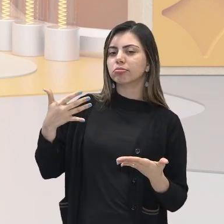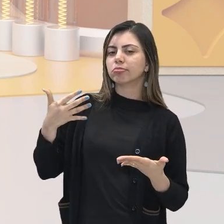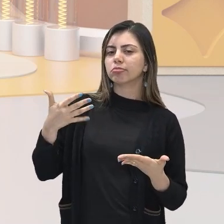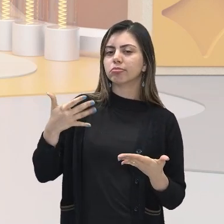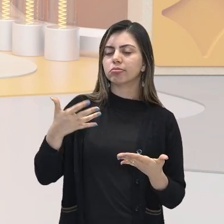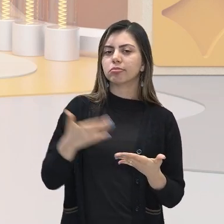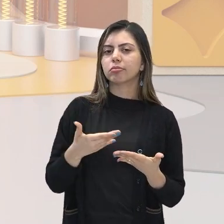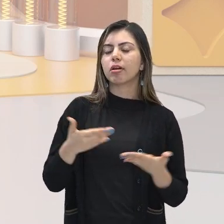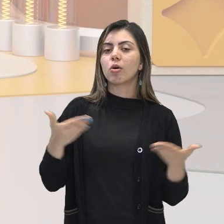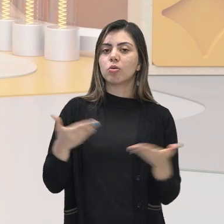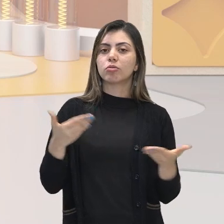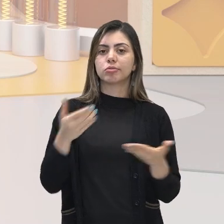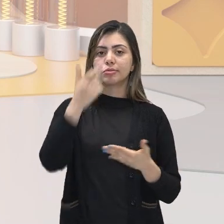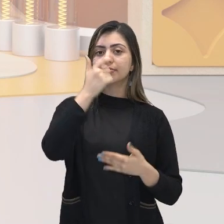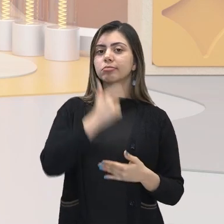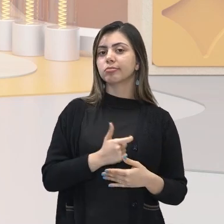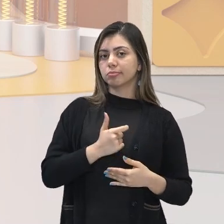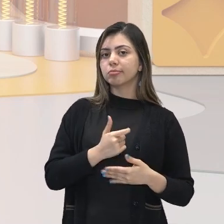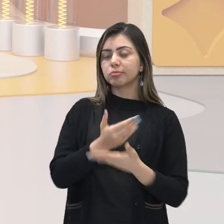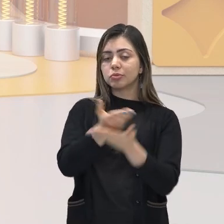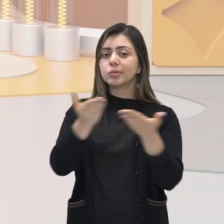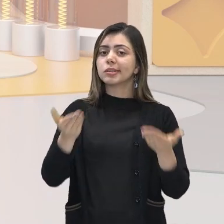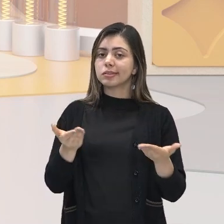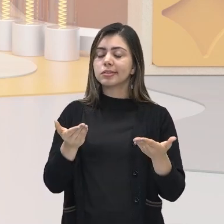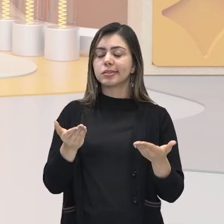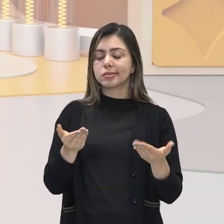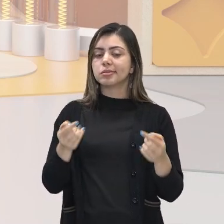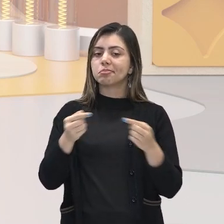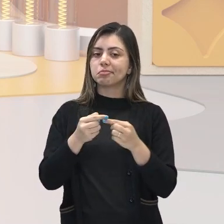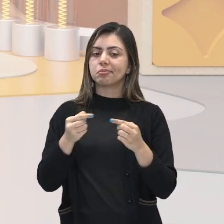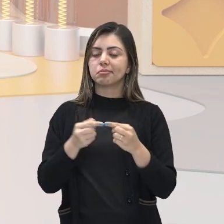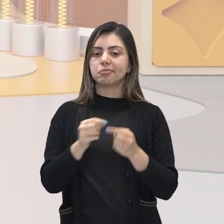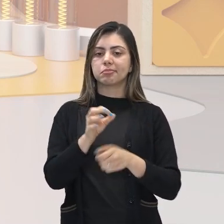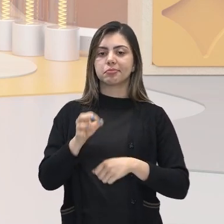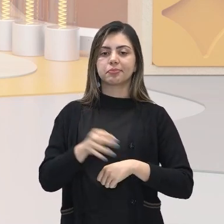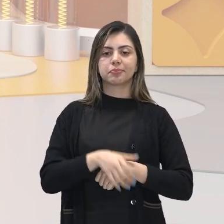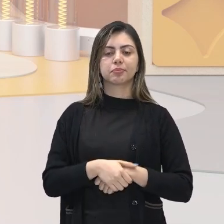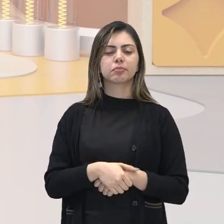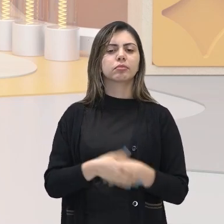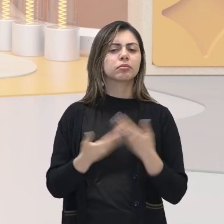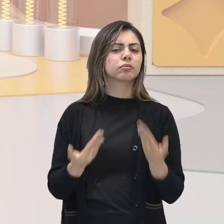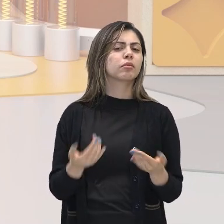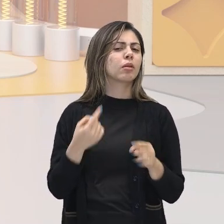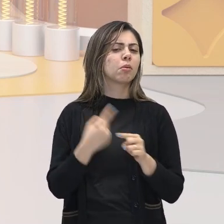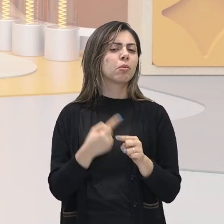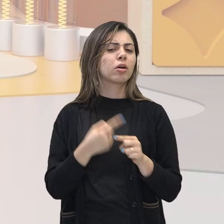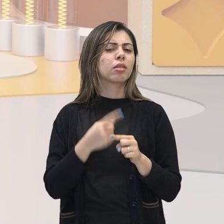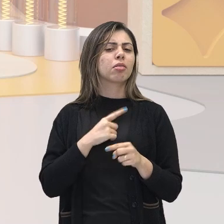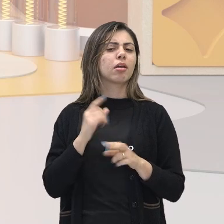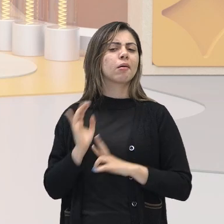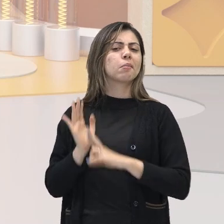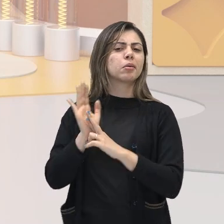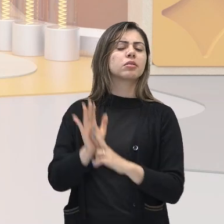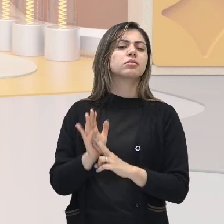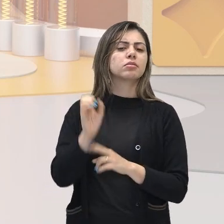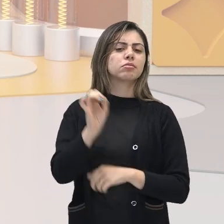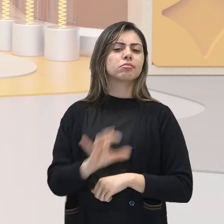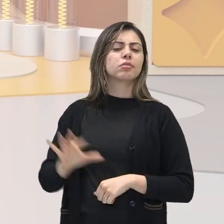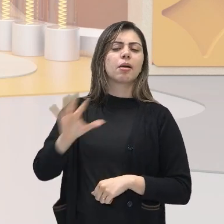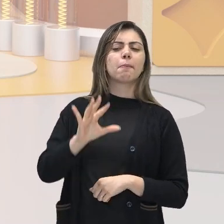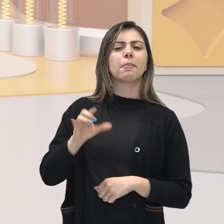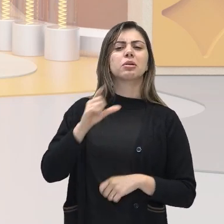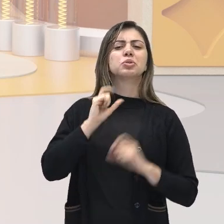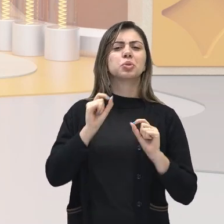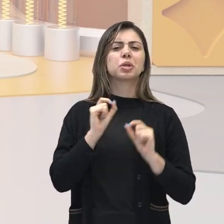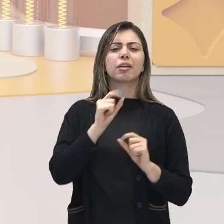ao que você vê hoje, ao que você é hoje, o Homo sapiens sapiens. E por que tem aquela representação ali do homem